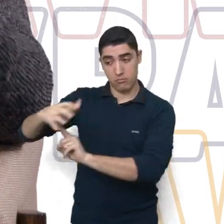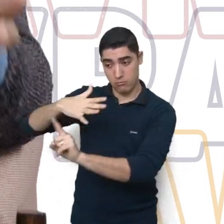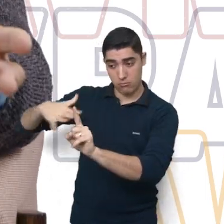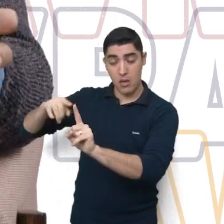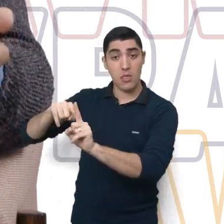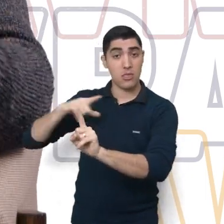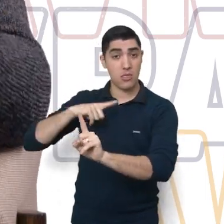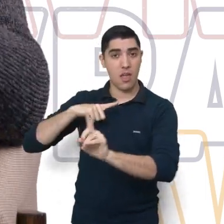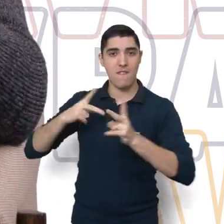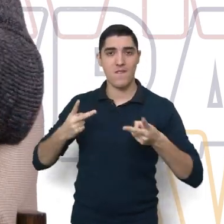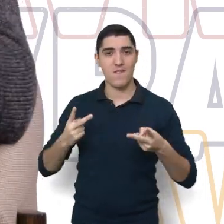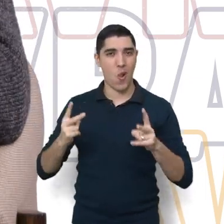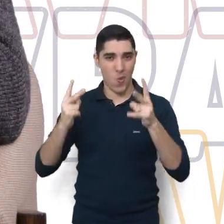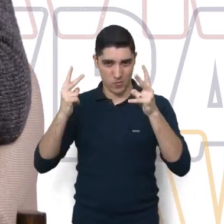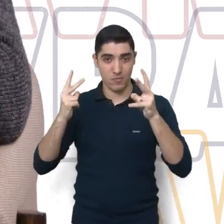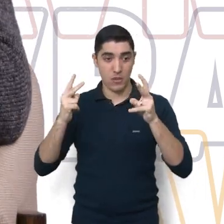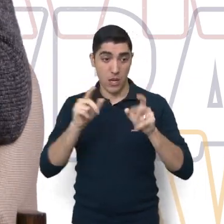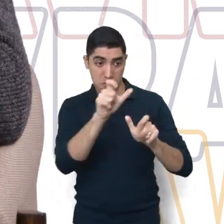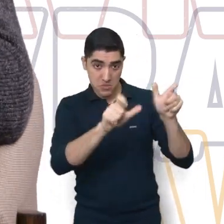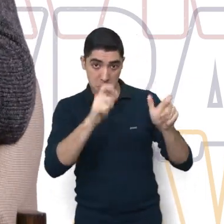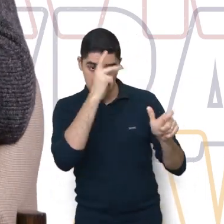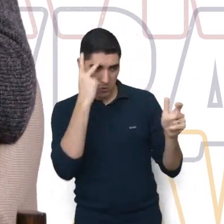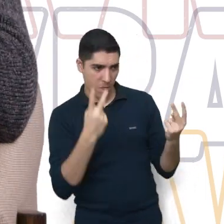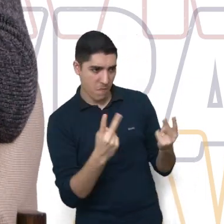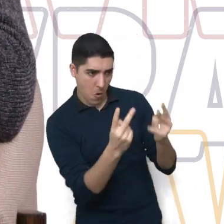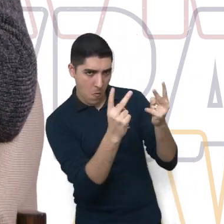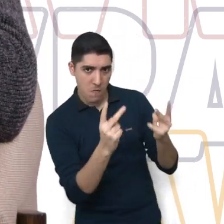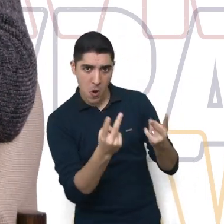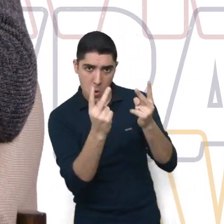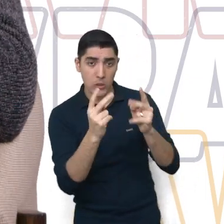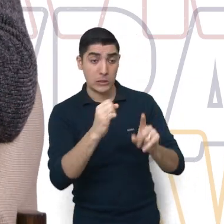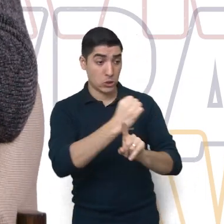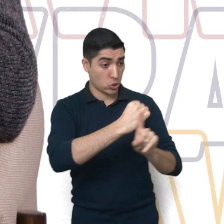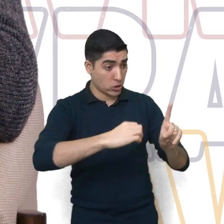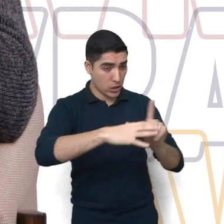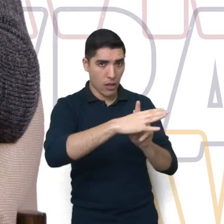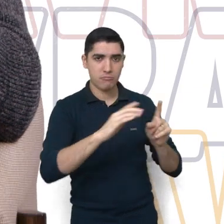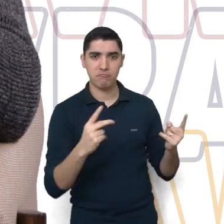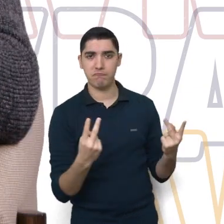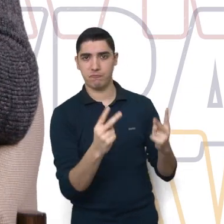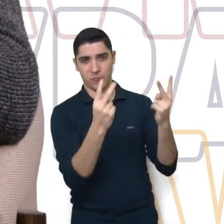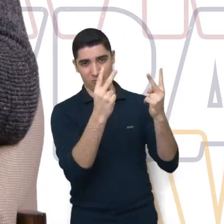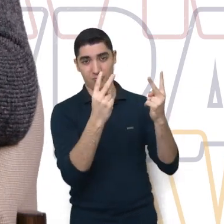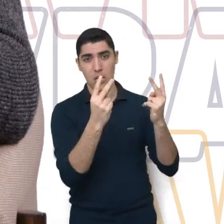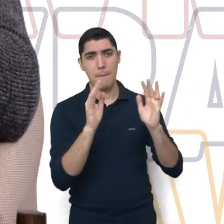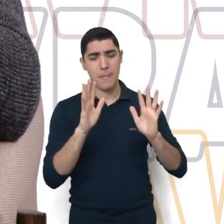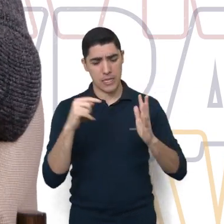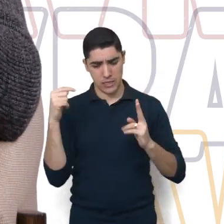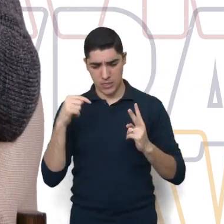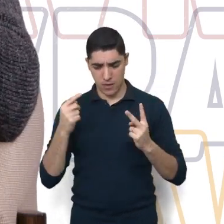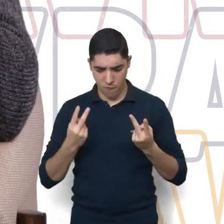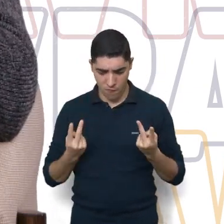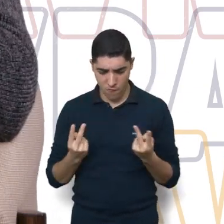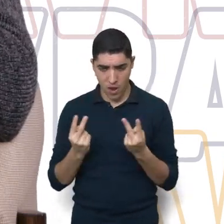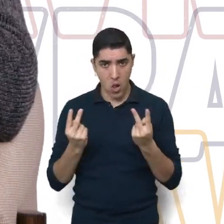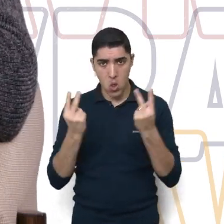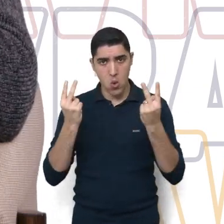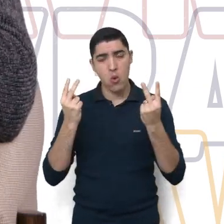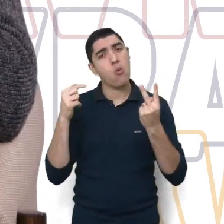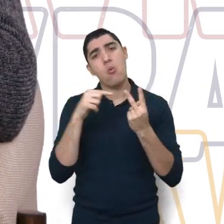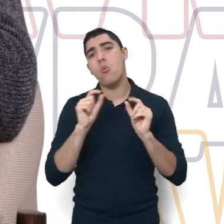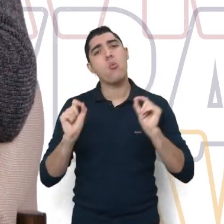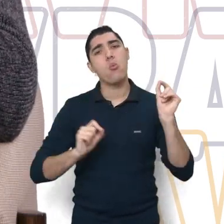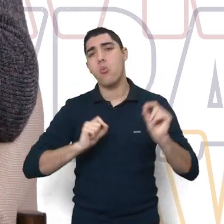no indivíduo e na sociedade e quando ele diz valor é algo que